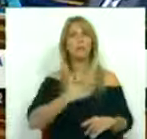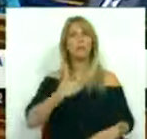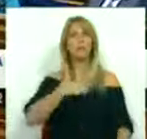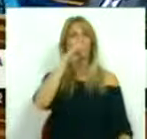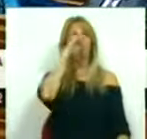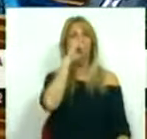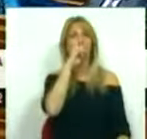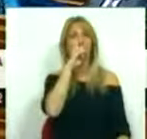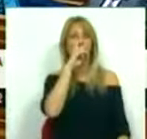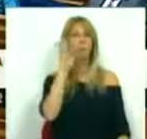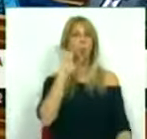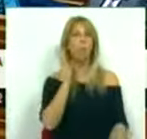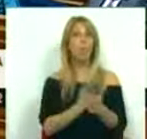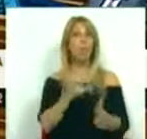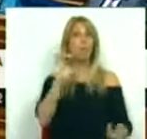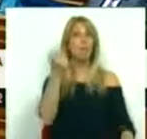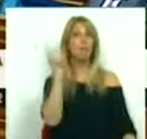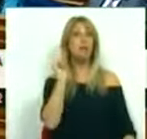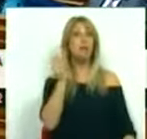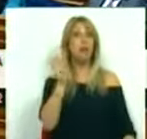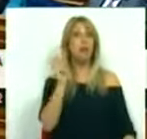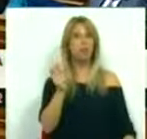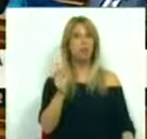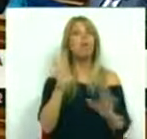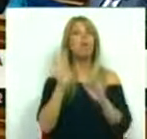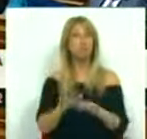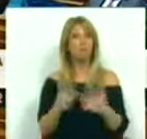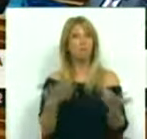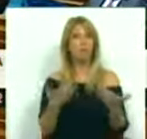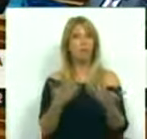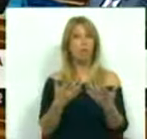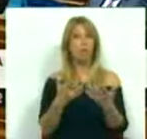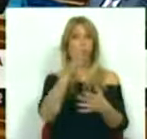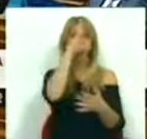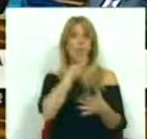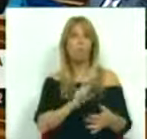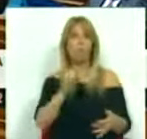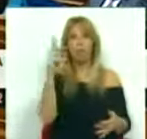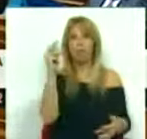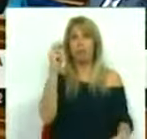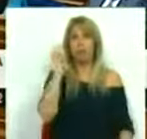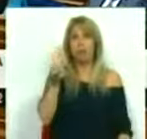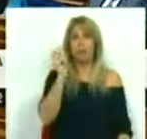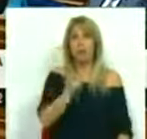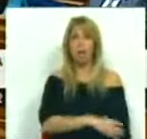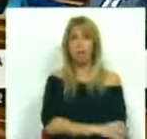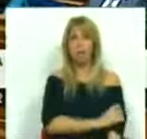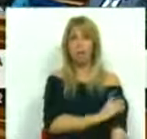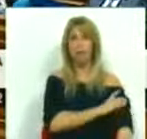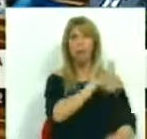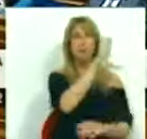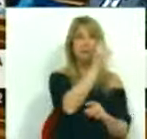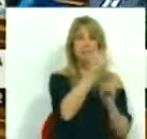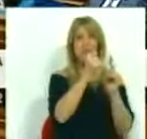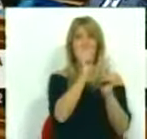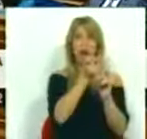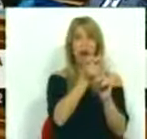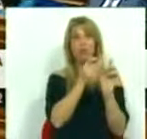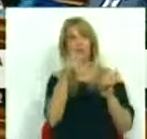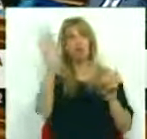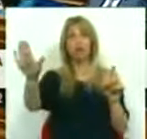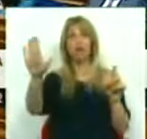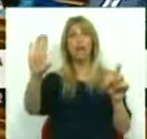lembrar que nos últimos 15 anos tiveram 13 anos à frente do país. 13 anos num total de 15 anos. E se falam